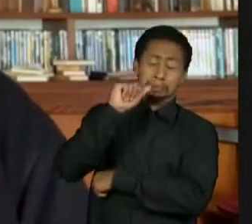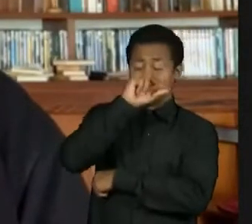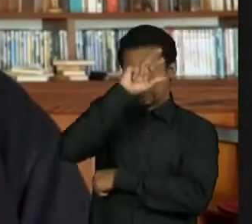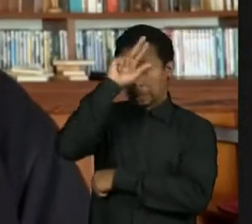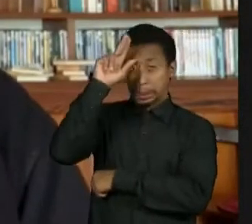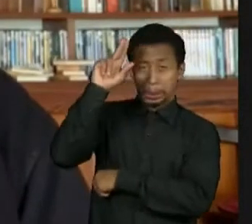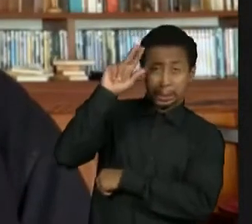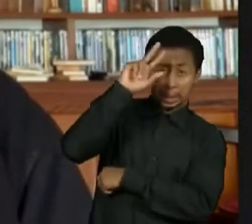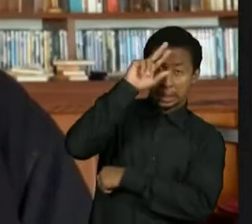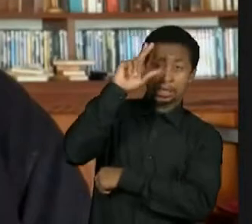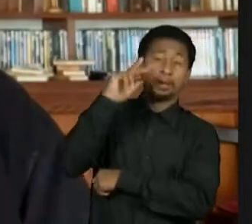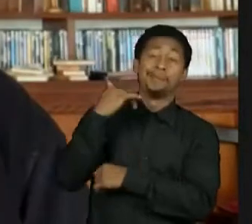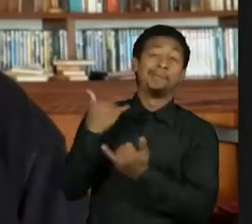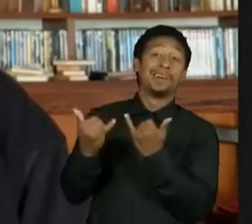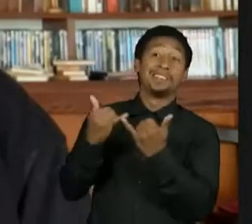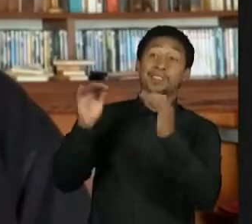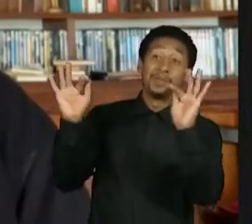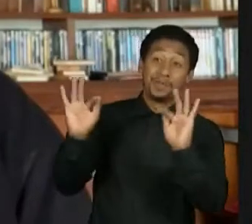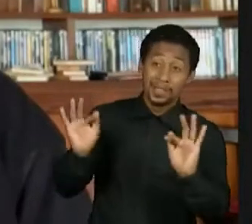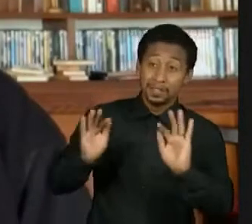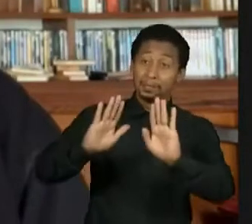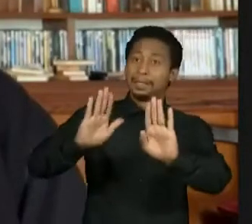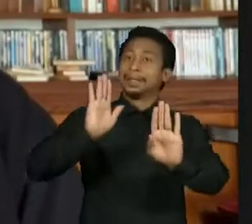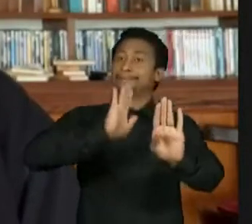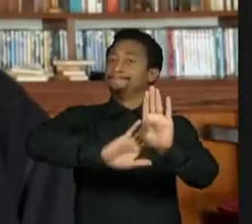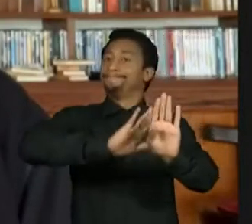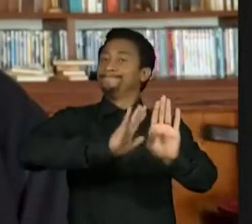tão alegres, né? E, no fundo, havia um substrato, né?